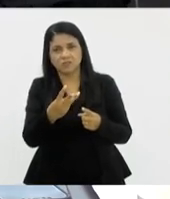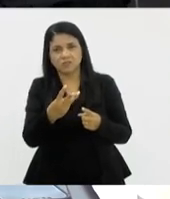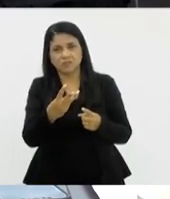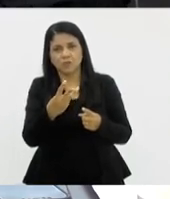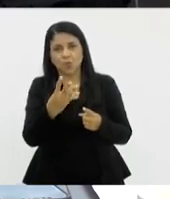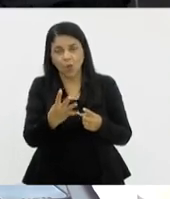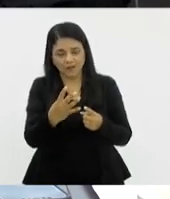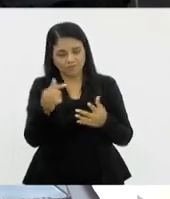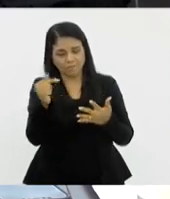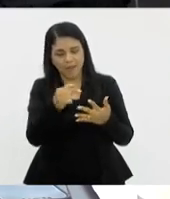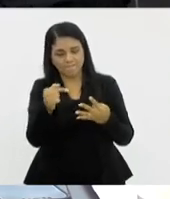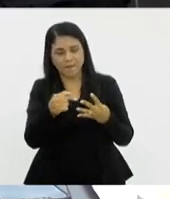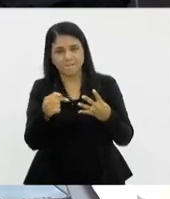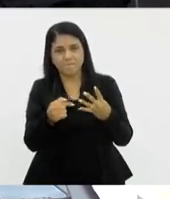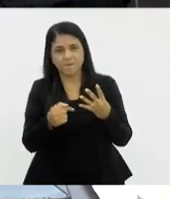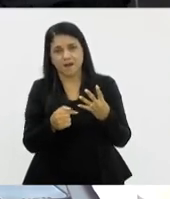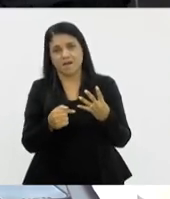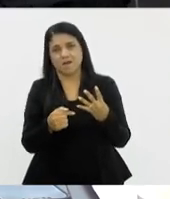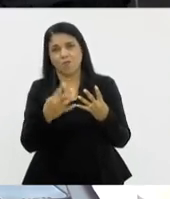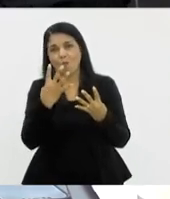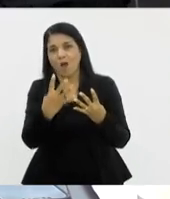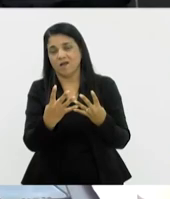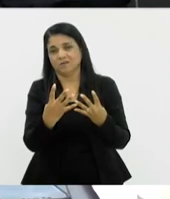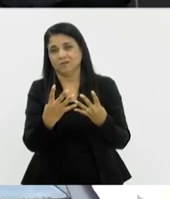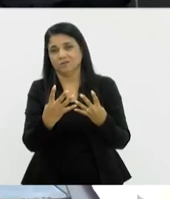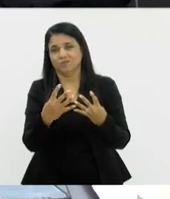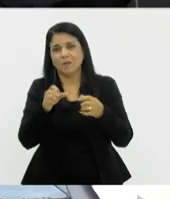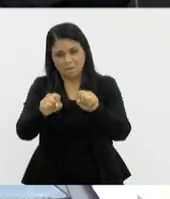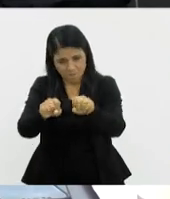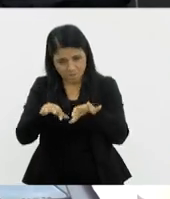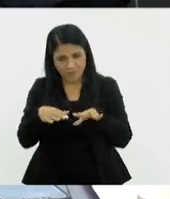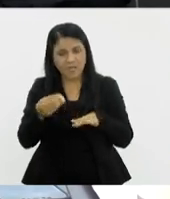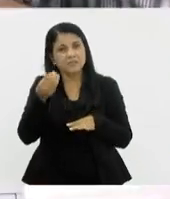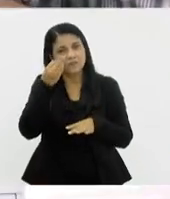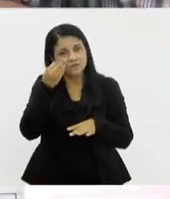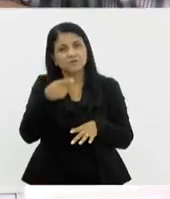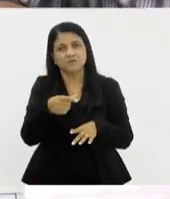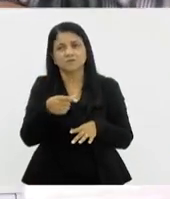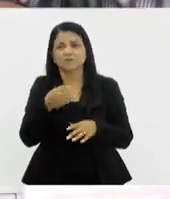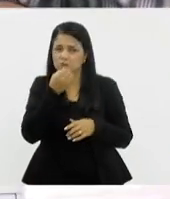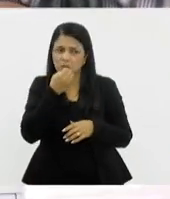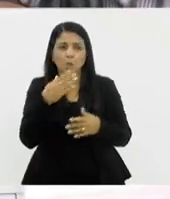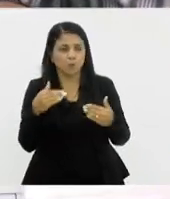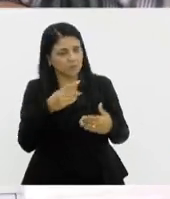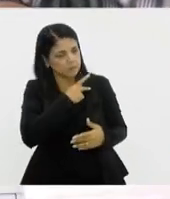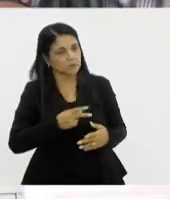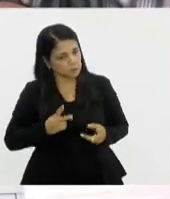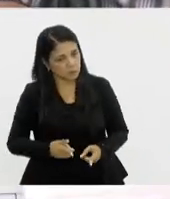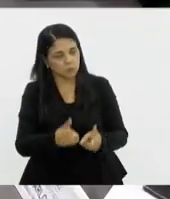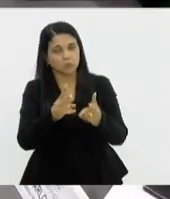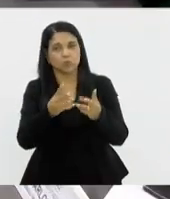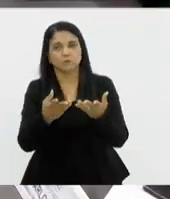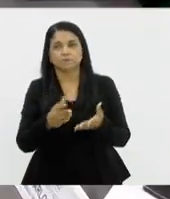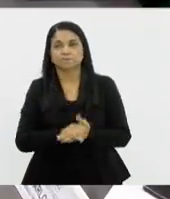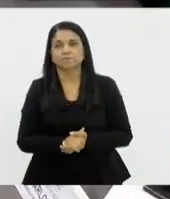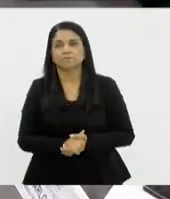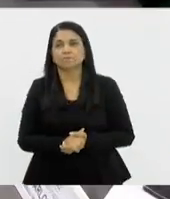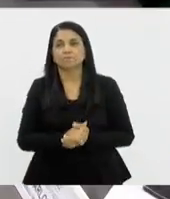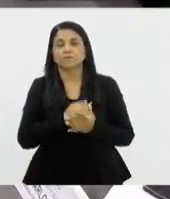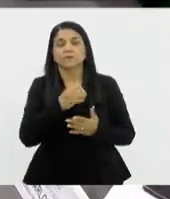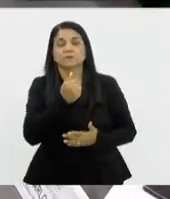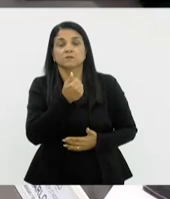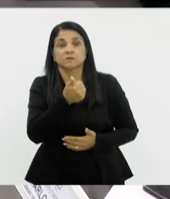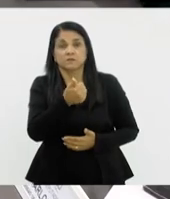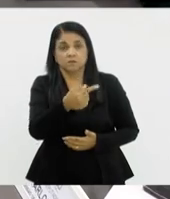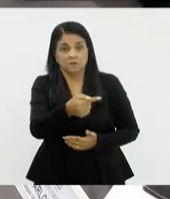quatro pontos. Tá, então a gente vê depois. Mas no plenário a gente vê. Ou numa comissão. Tá bom, então, presidente, podemos seguir. Bem, passemos ao 17.